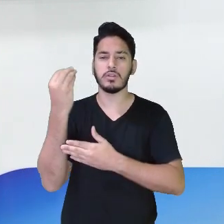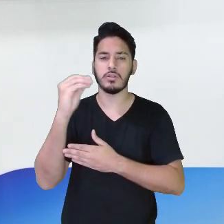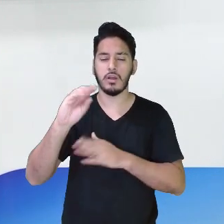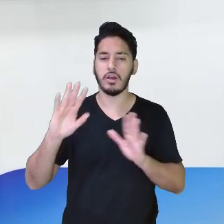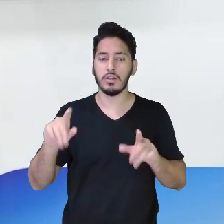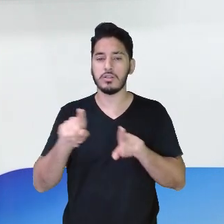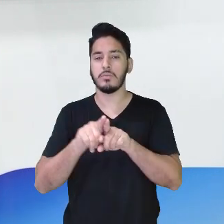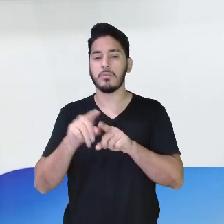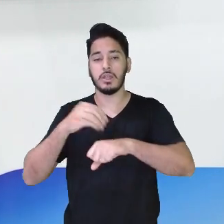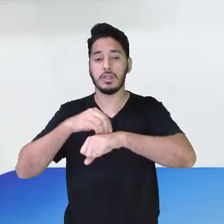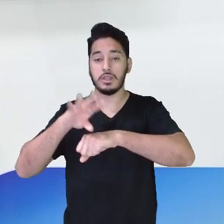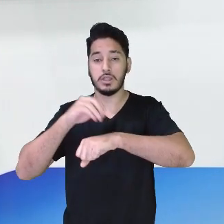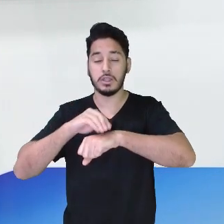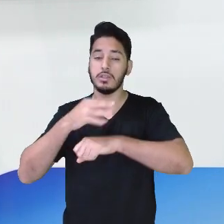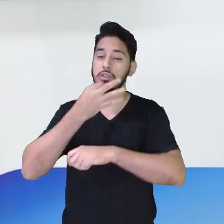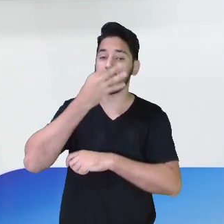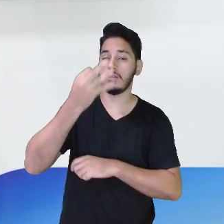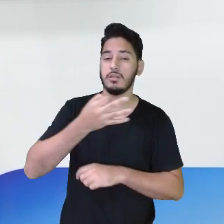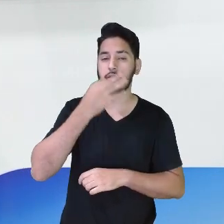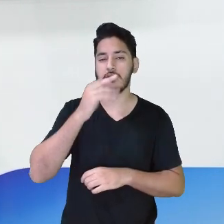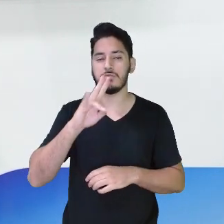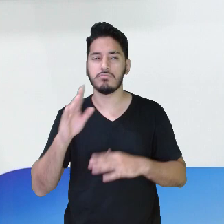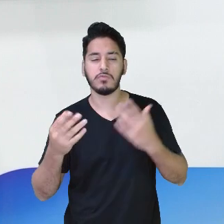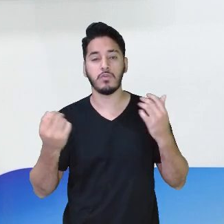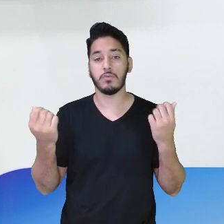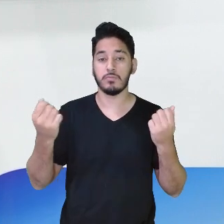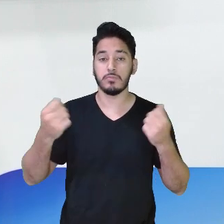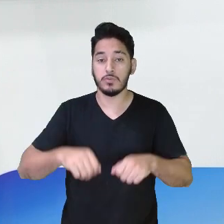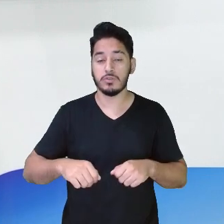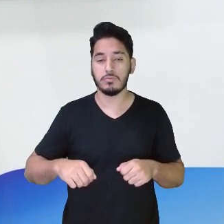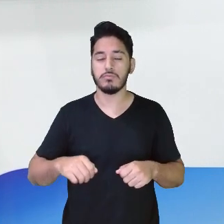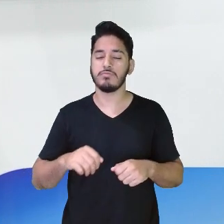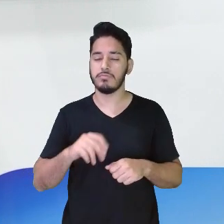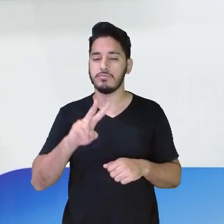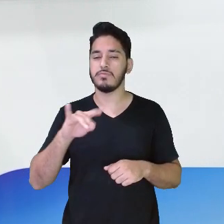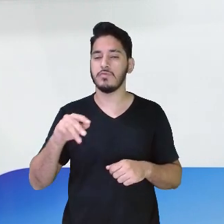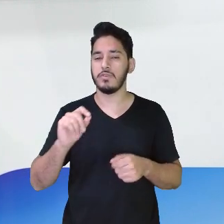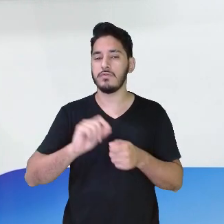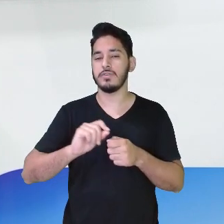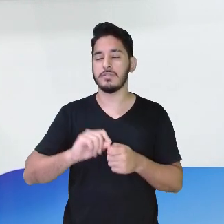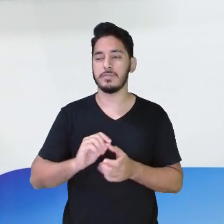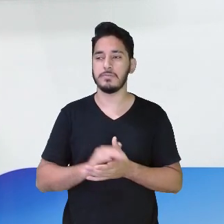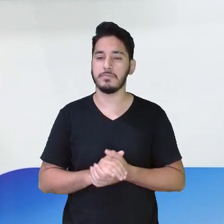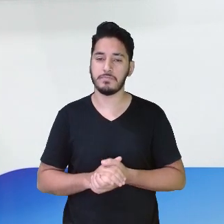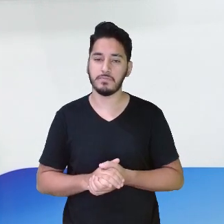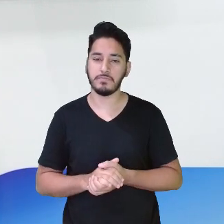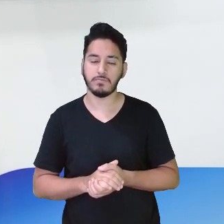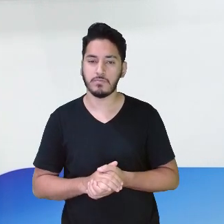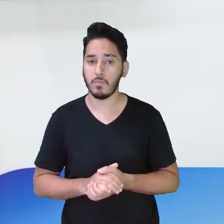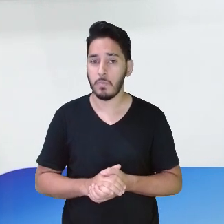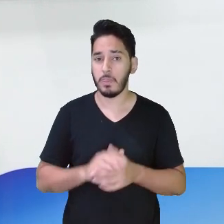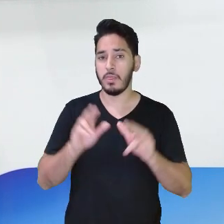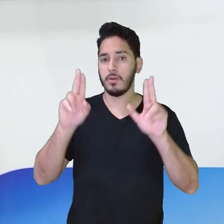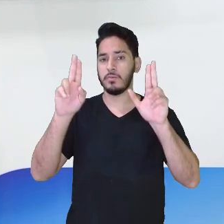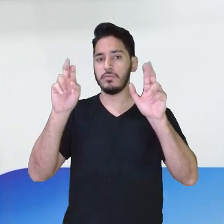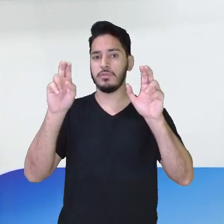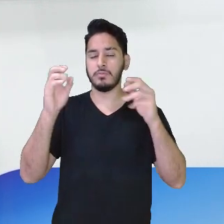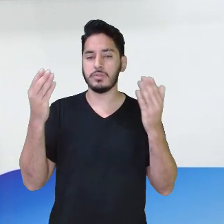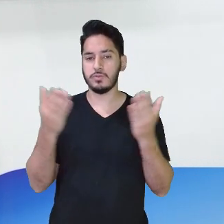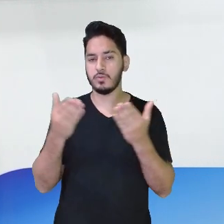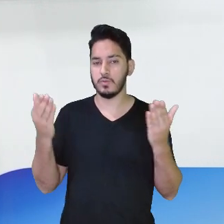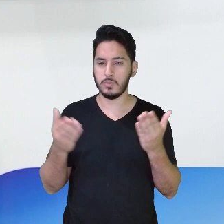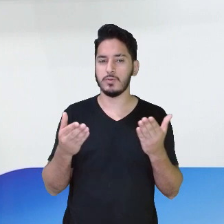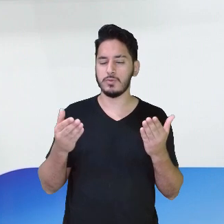dar sugestões também e a gente vai aqui, o que for possível, nós faremos na nossa aula. O tema de hoje, a professora